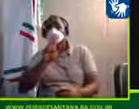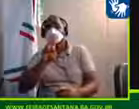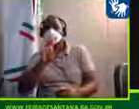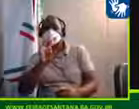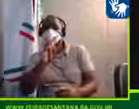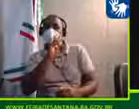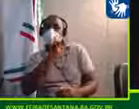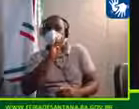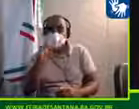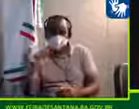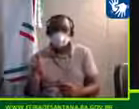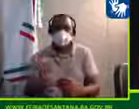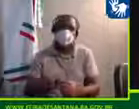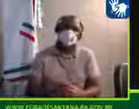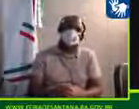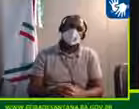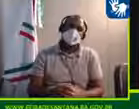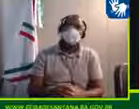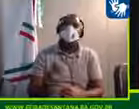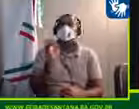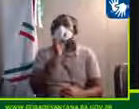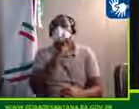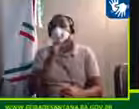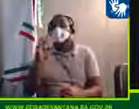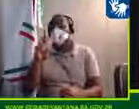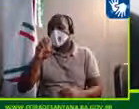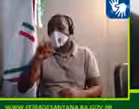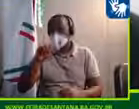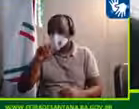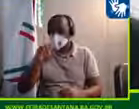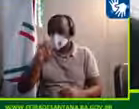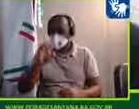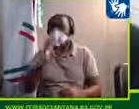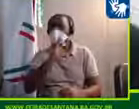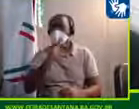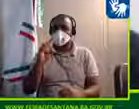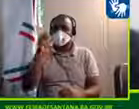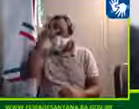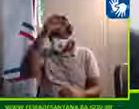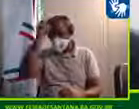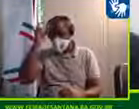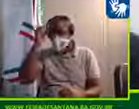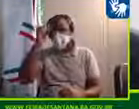Augusto. Bom dia, Renata. Bom dia, prefeito. Bom dia a todos.